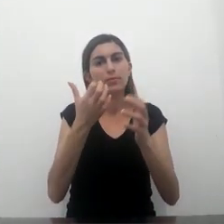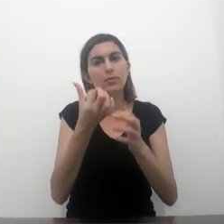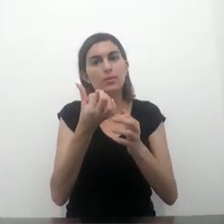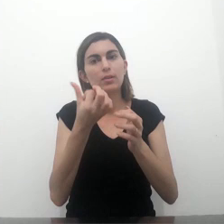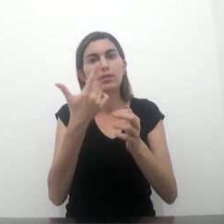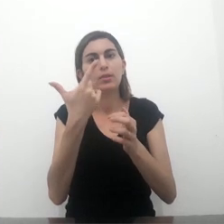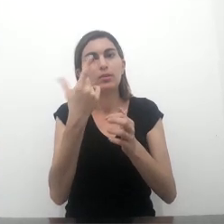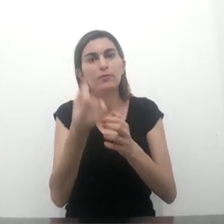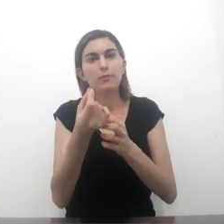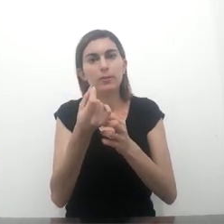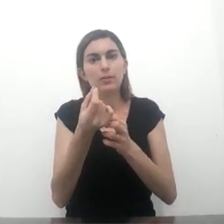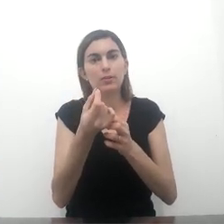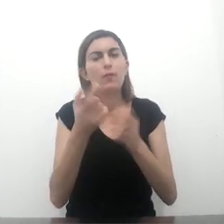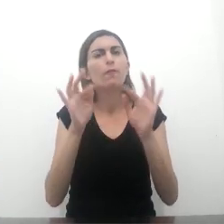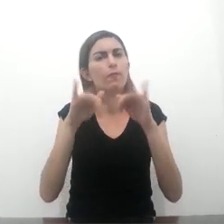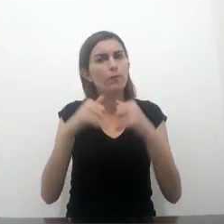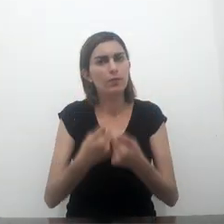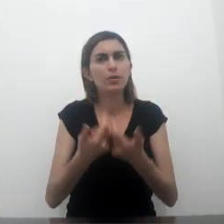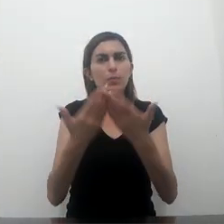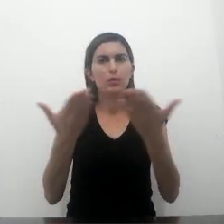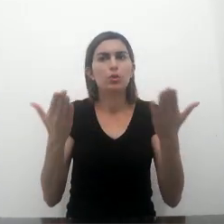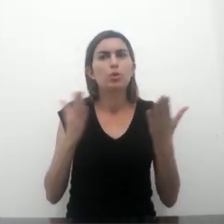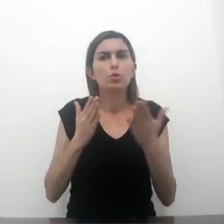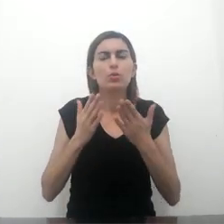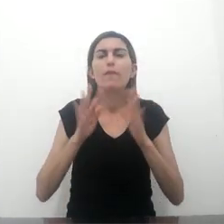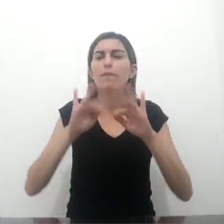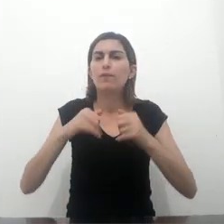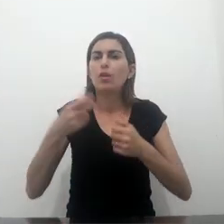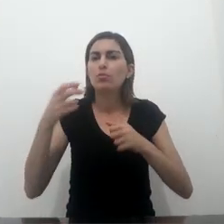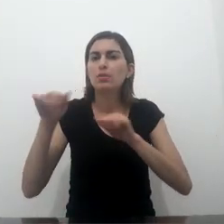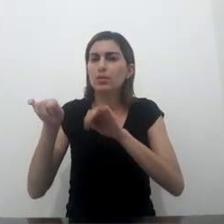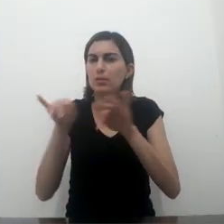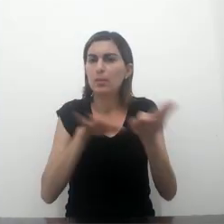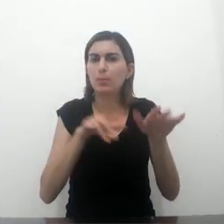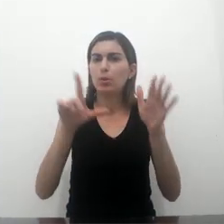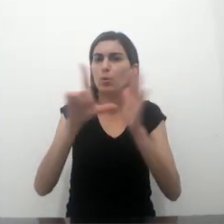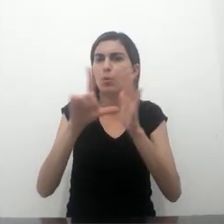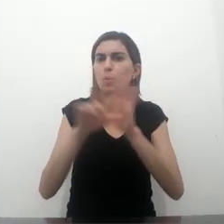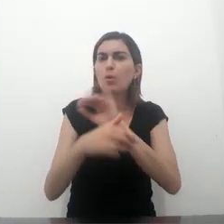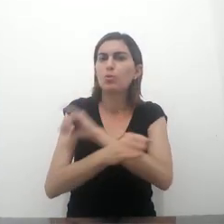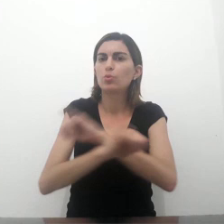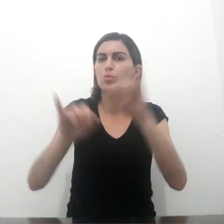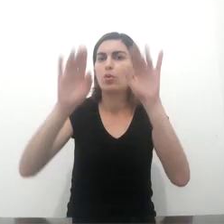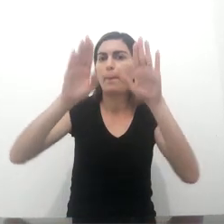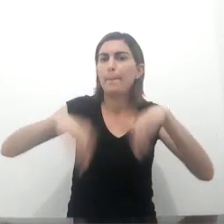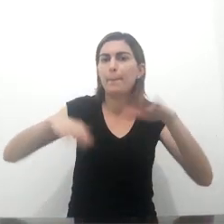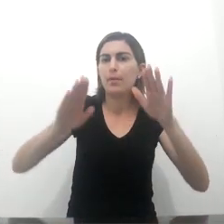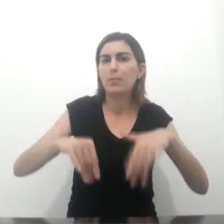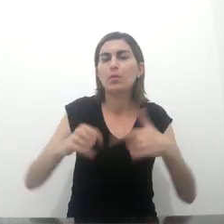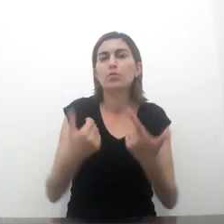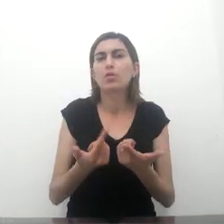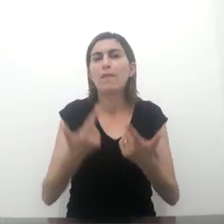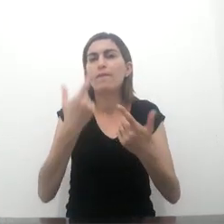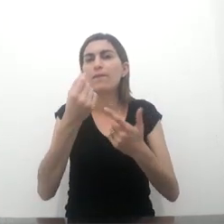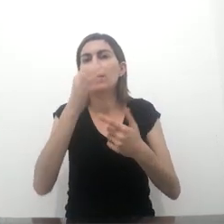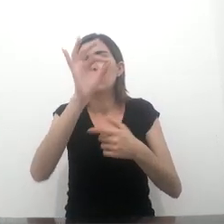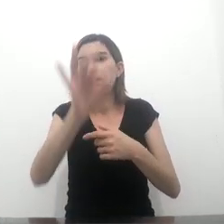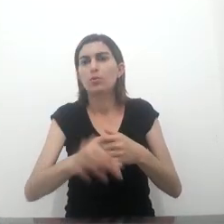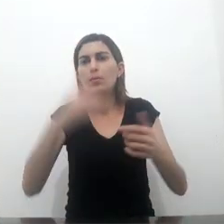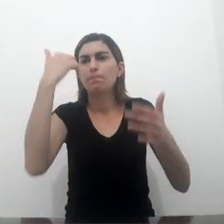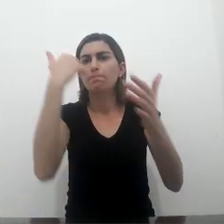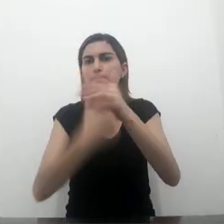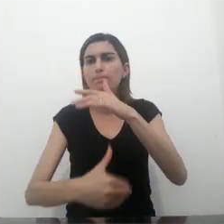achou que queria por 620. Finalmente, no fim de semana, a loja anunciou uma promoção